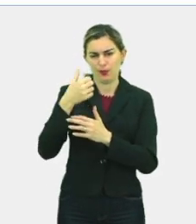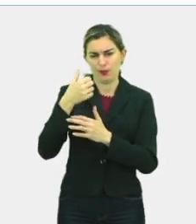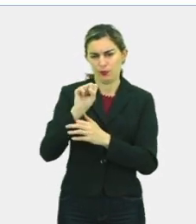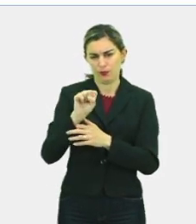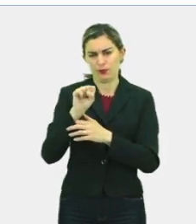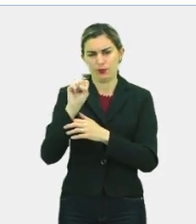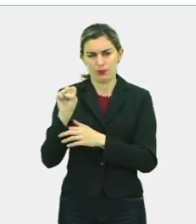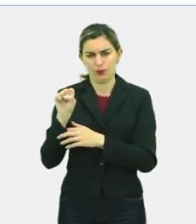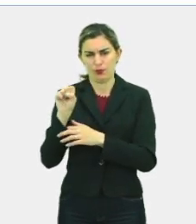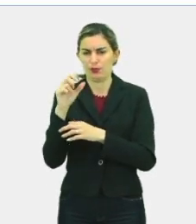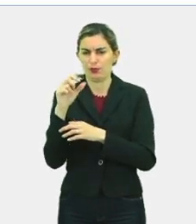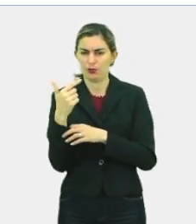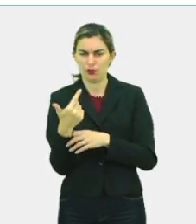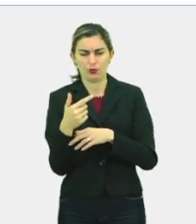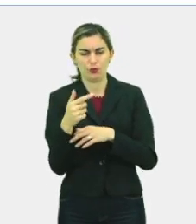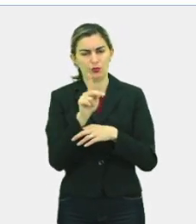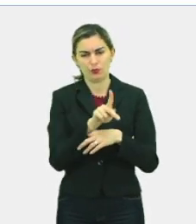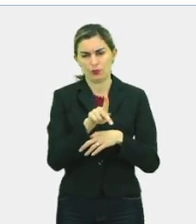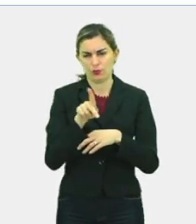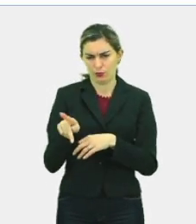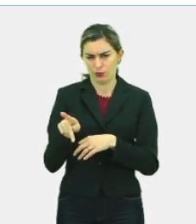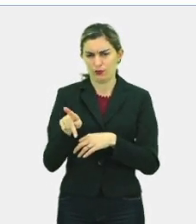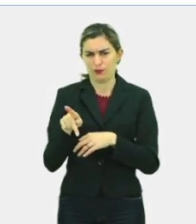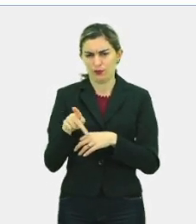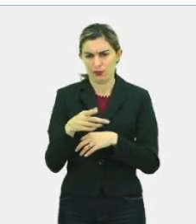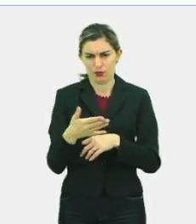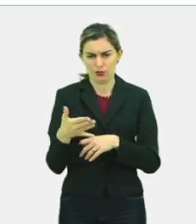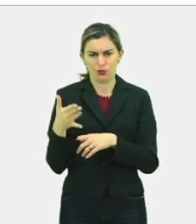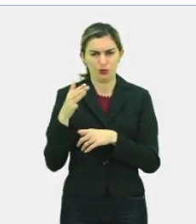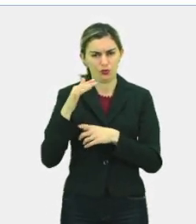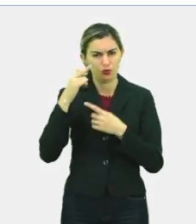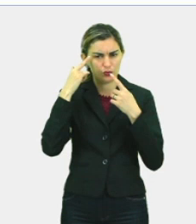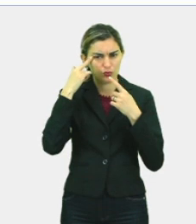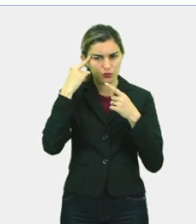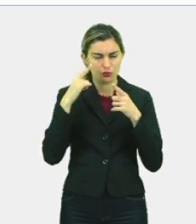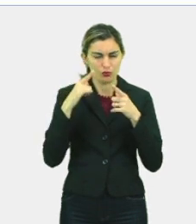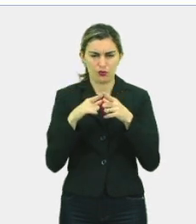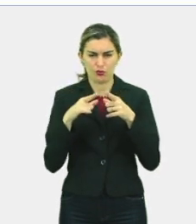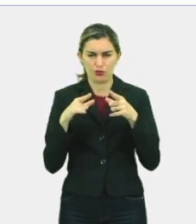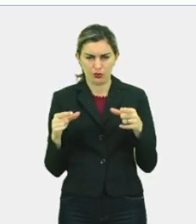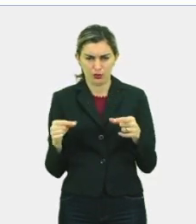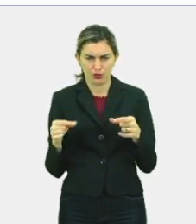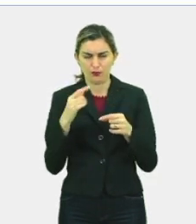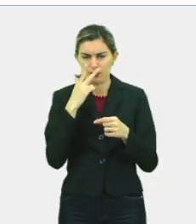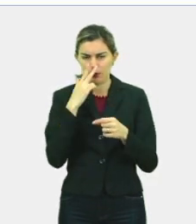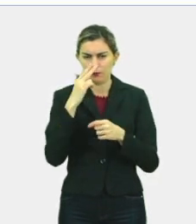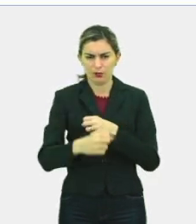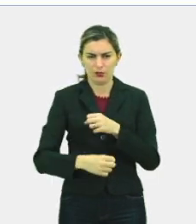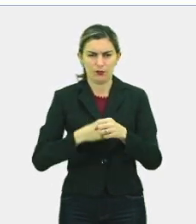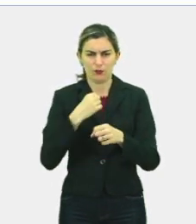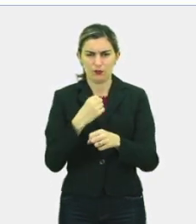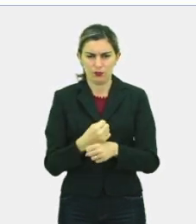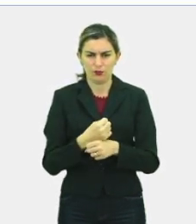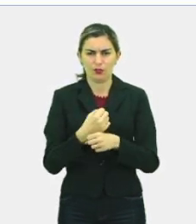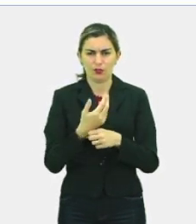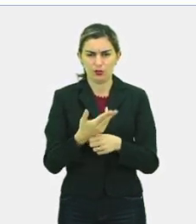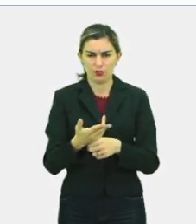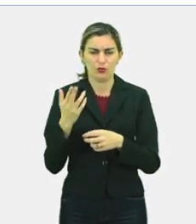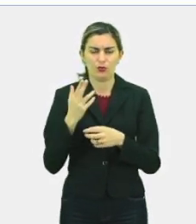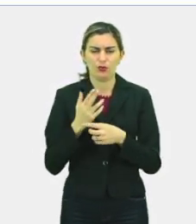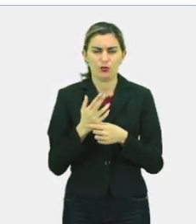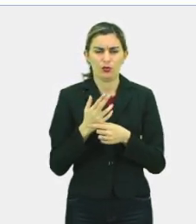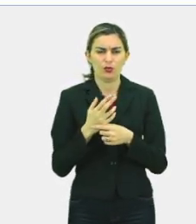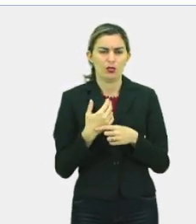em 1882 pelo professor Jigoro Kano, no Japão, e nesse mesmo ano ele fundava